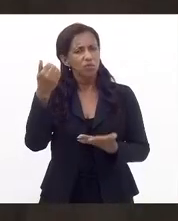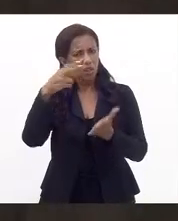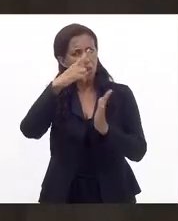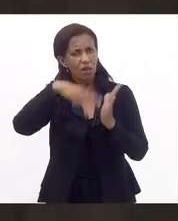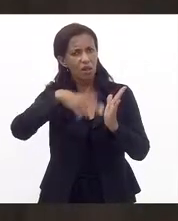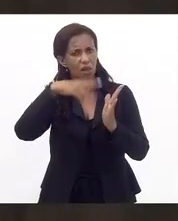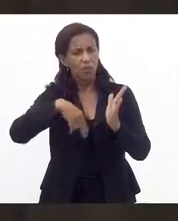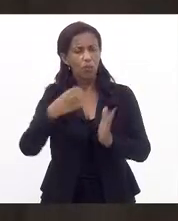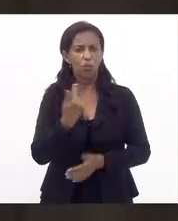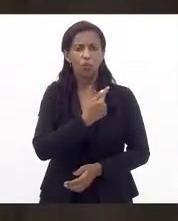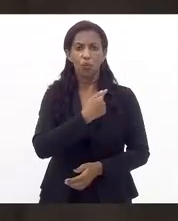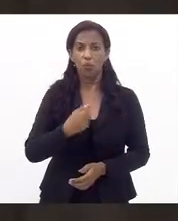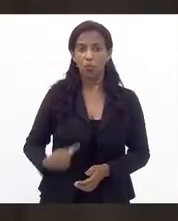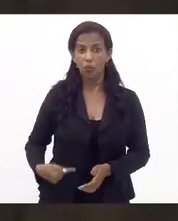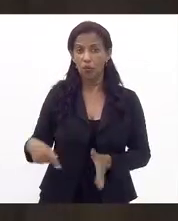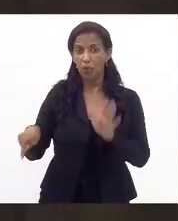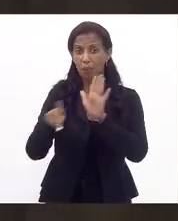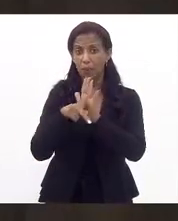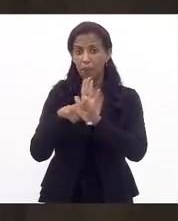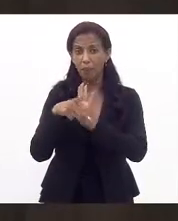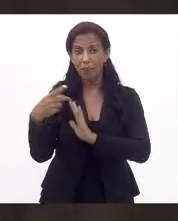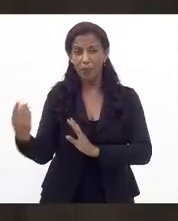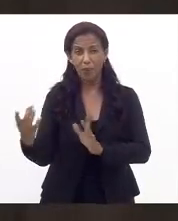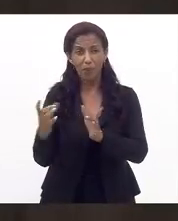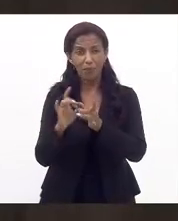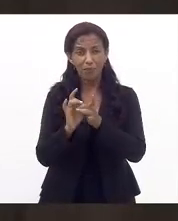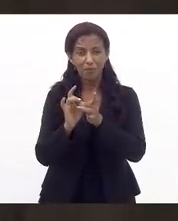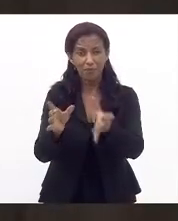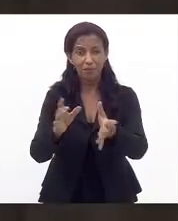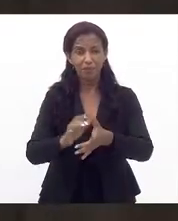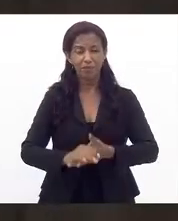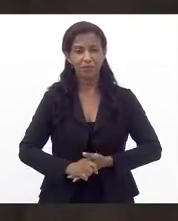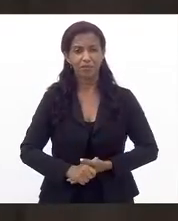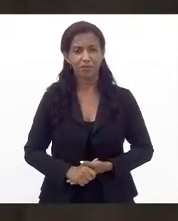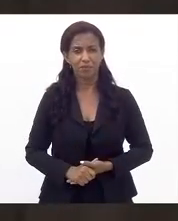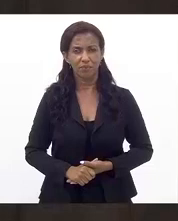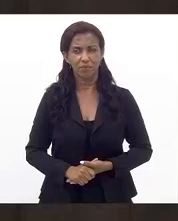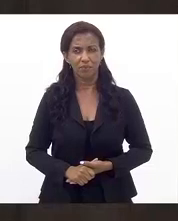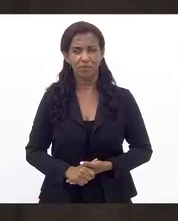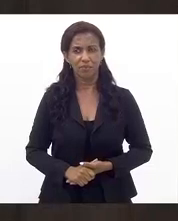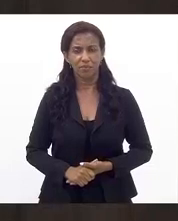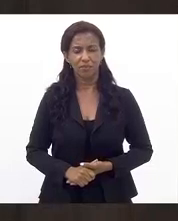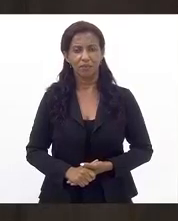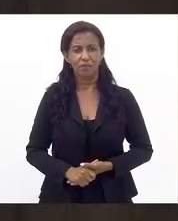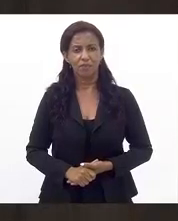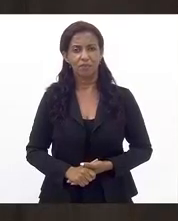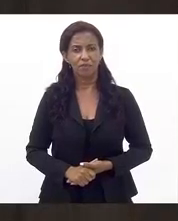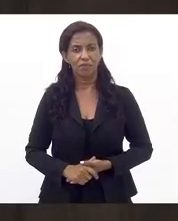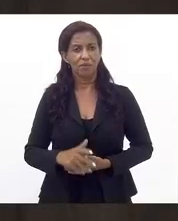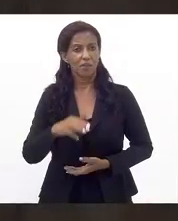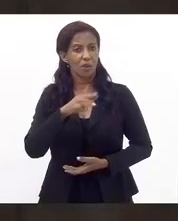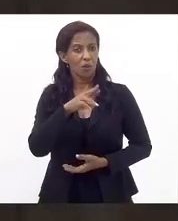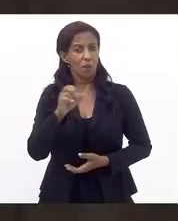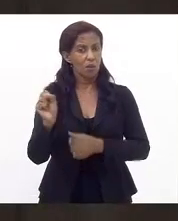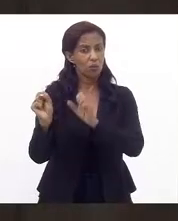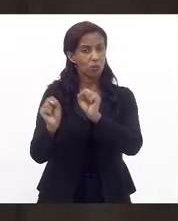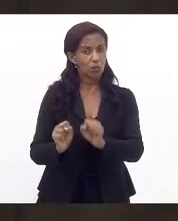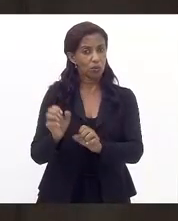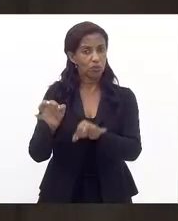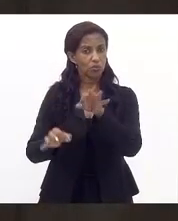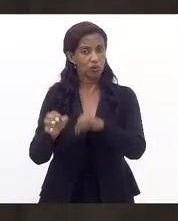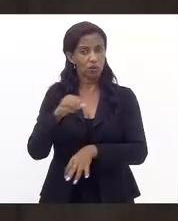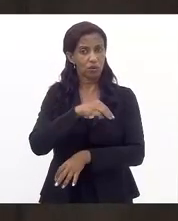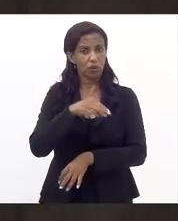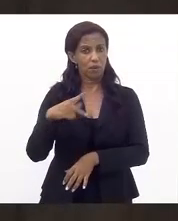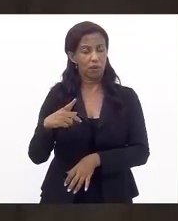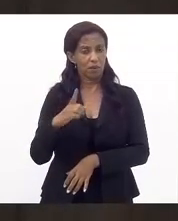o governo ele próprio dá um permissivo correta no parágrafo primeiro ele diz o mesmo do Poder Judiciário e do